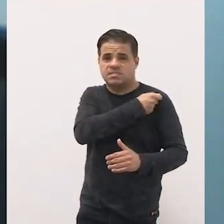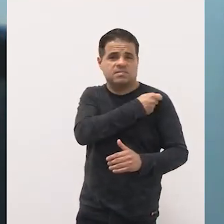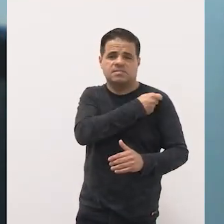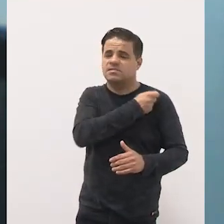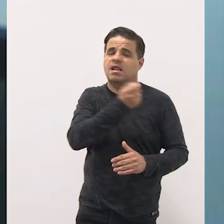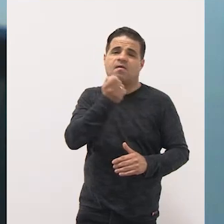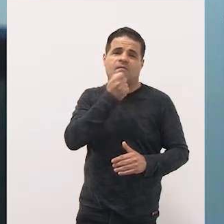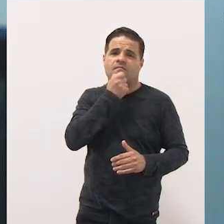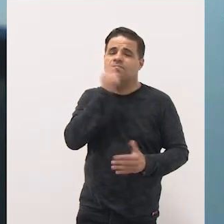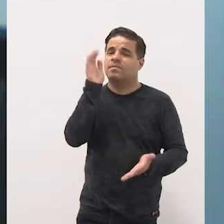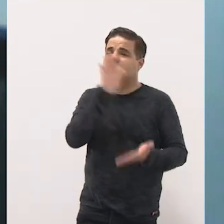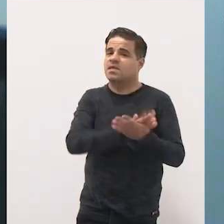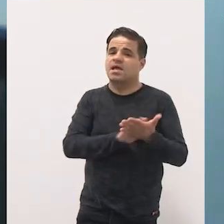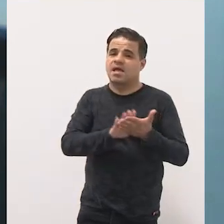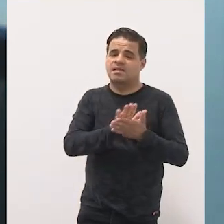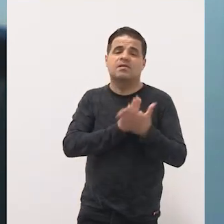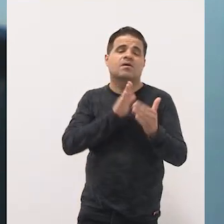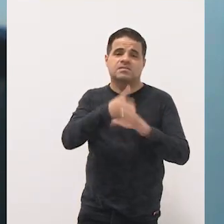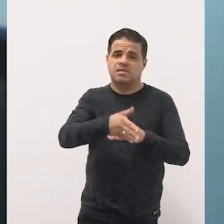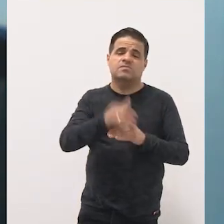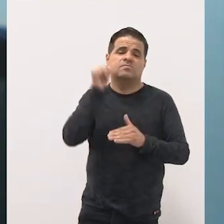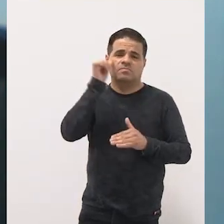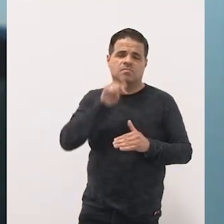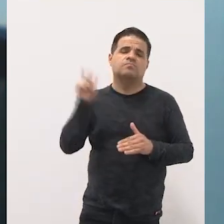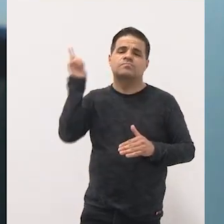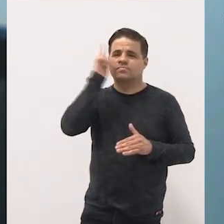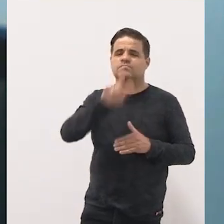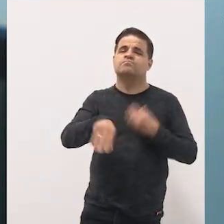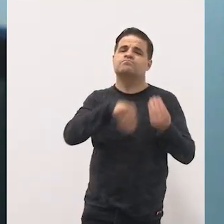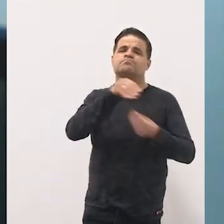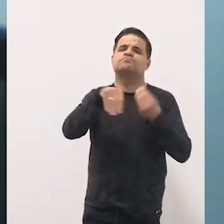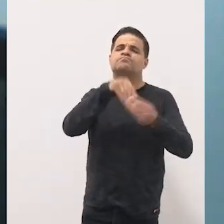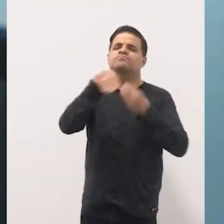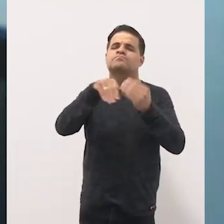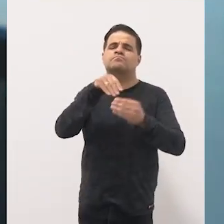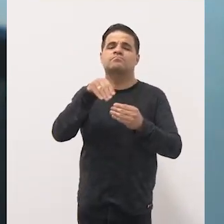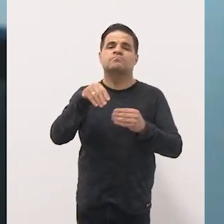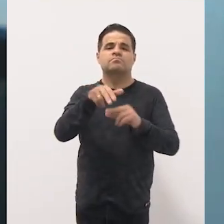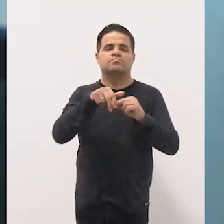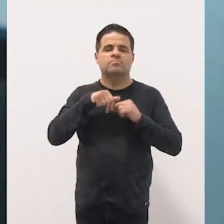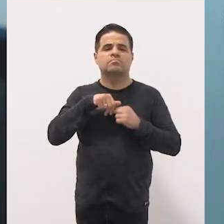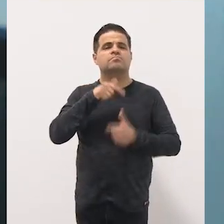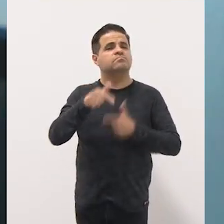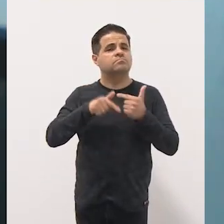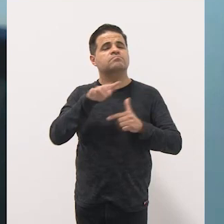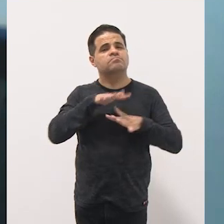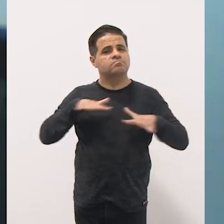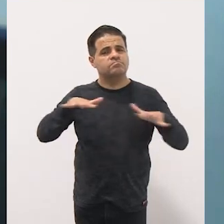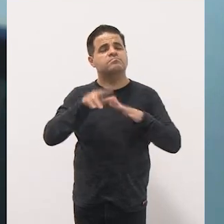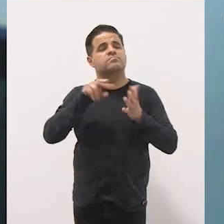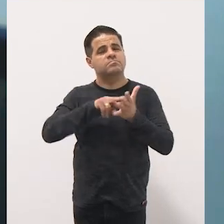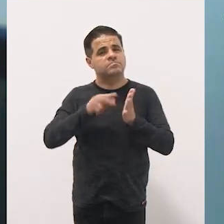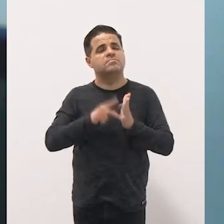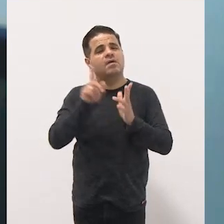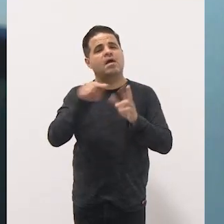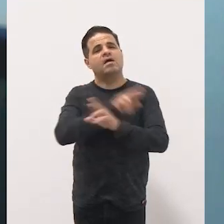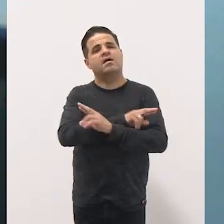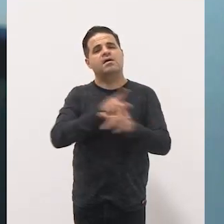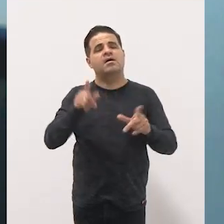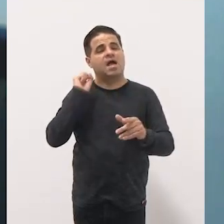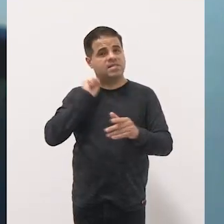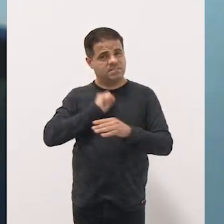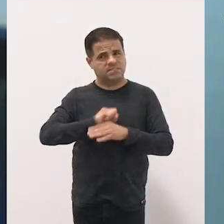ter nada. Mas essa mulher conseguiu se modificar pelo serviço público. Isso que é a diferença. A